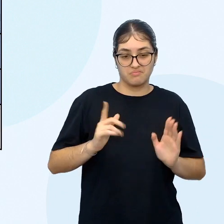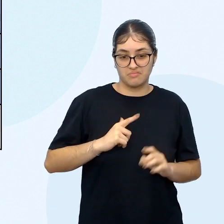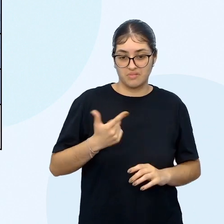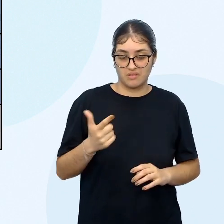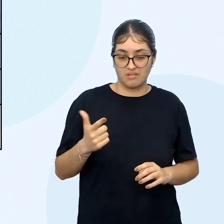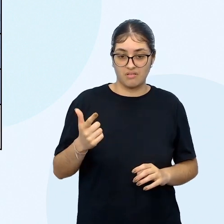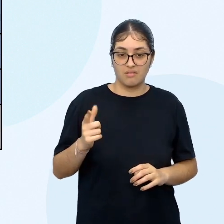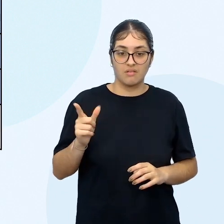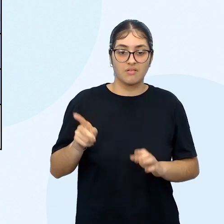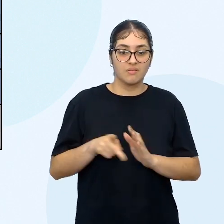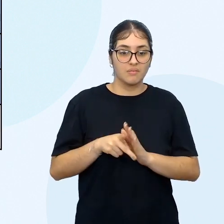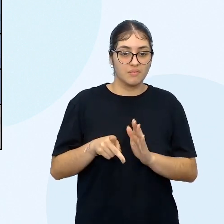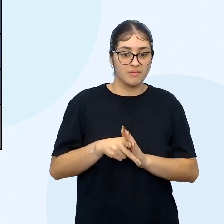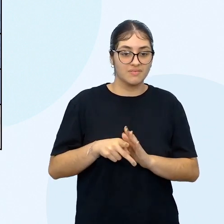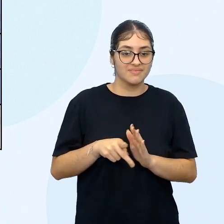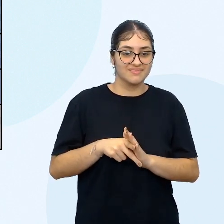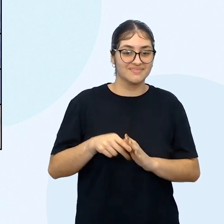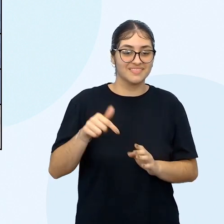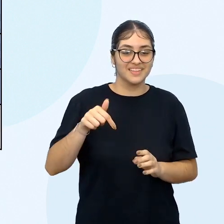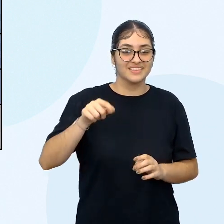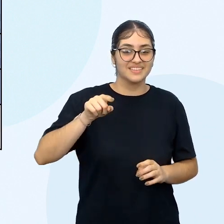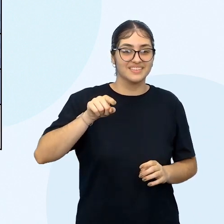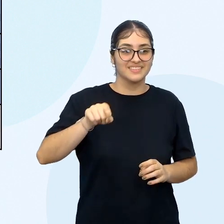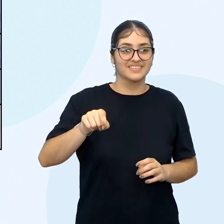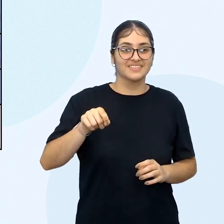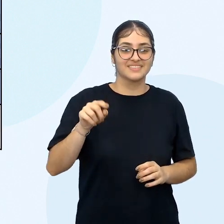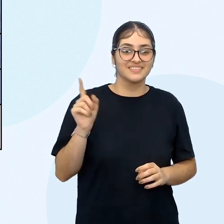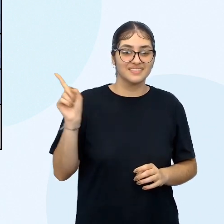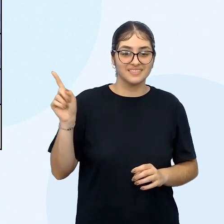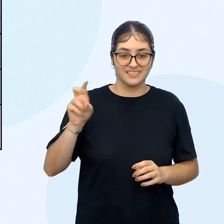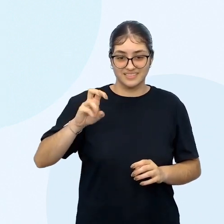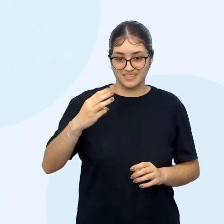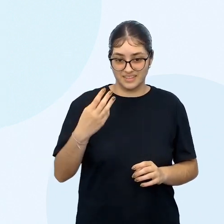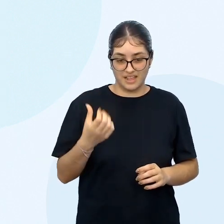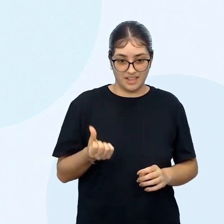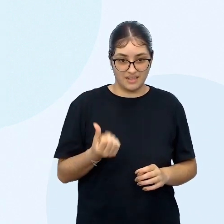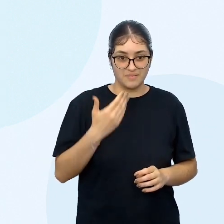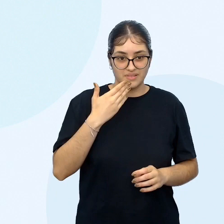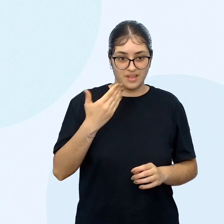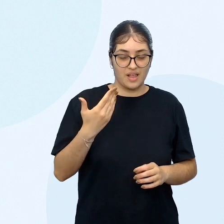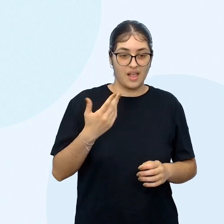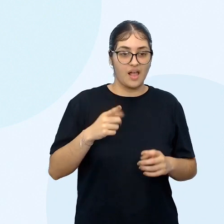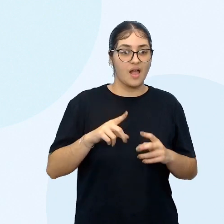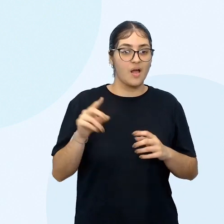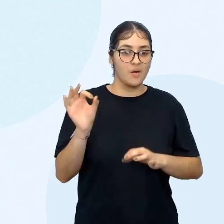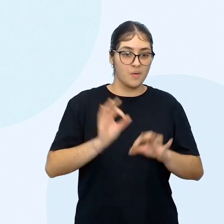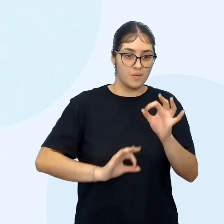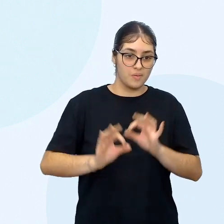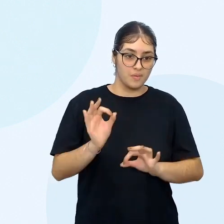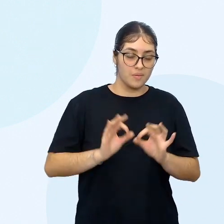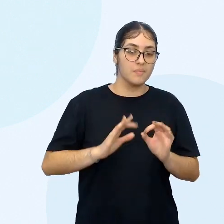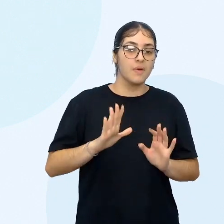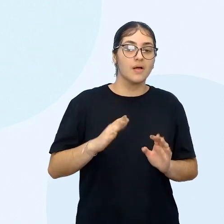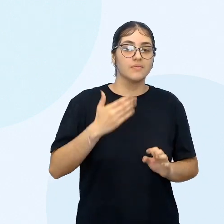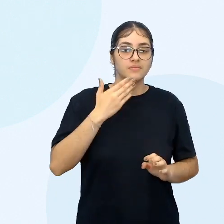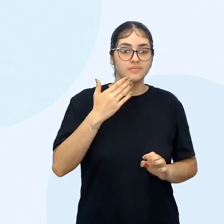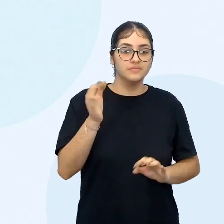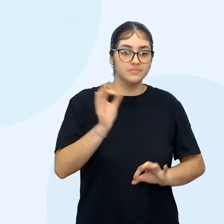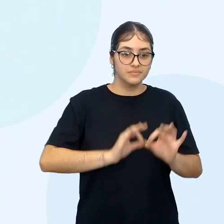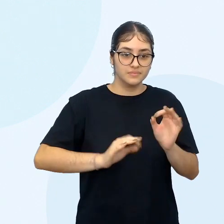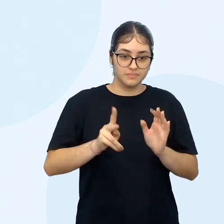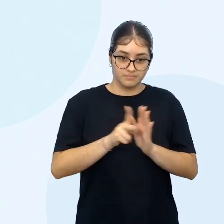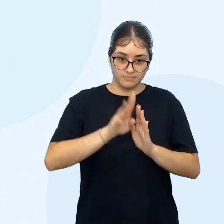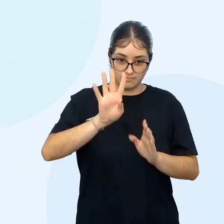esse valor do Excel, comi a bola, passei o rojão e depois pedi pra arrumar, não arrumaram. Mas tá ótimo. Tá bom. Aí a gente vai fazer isso agora na planilha eletrônica,